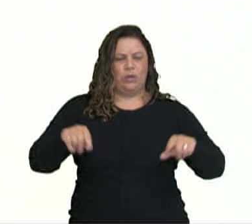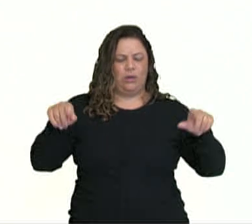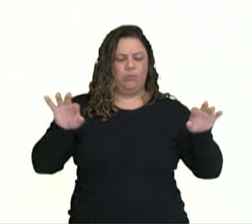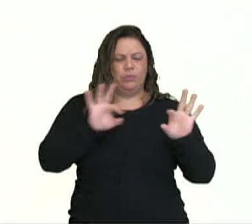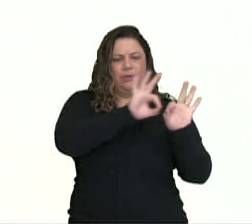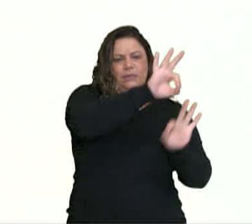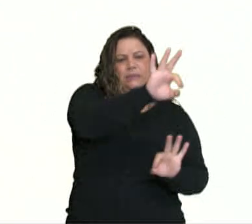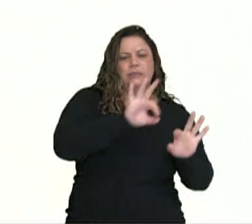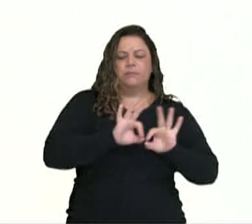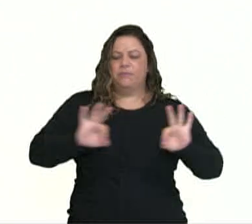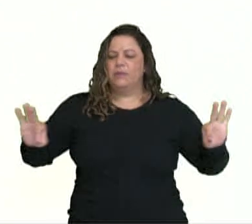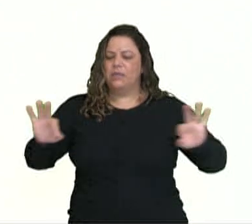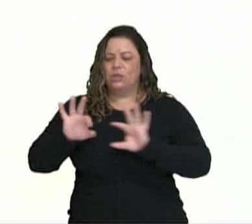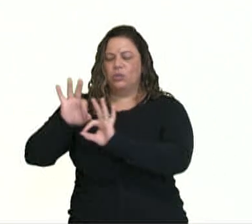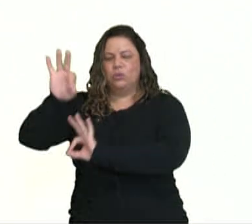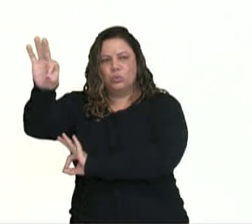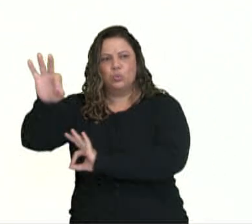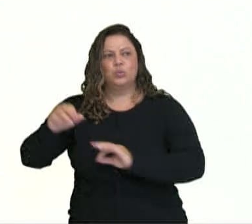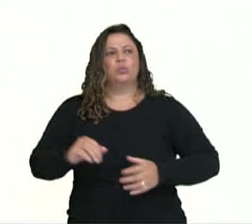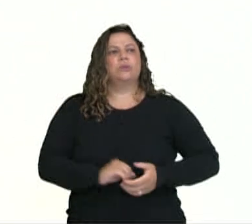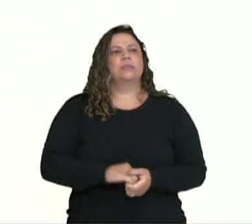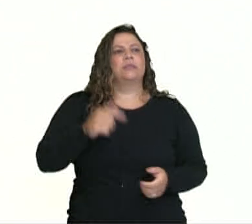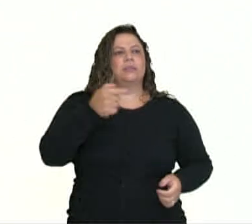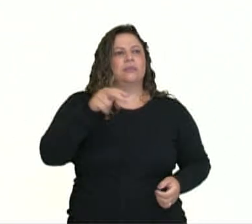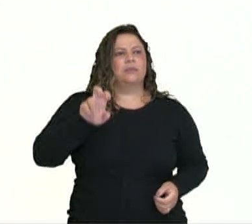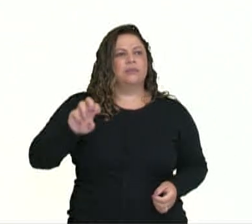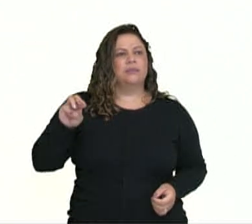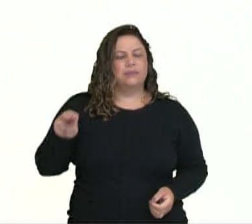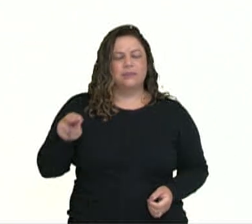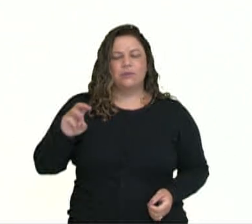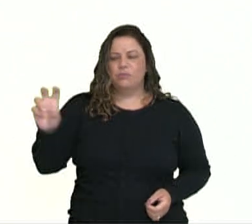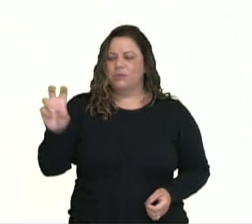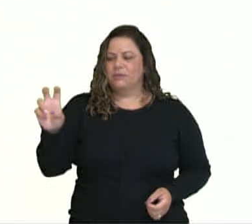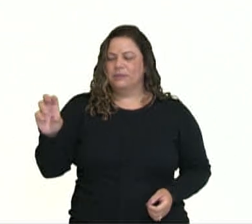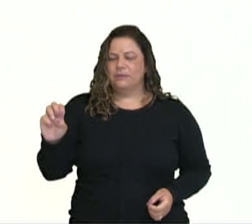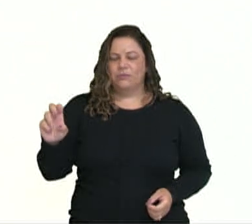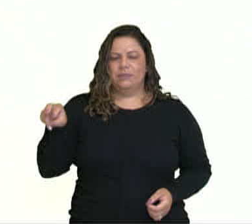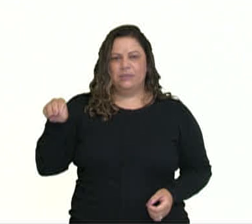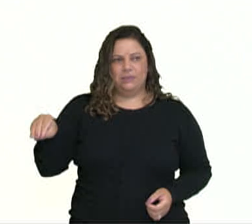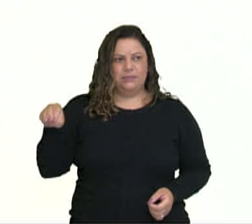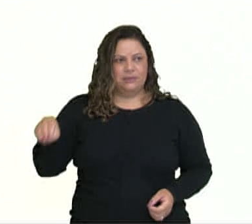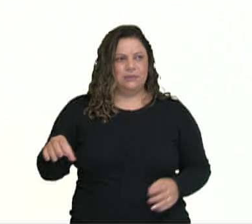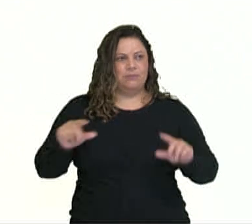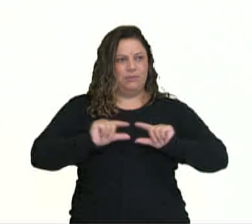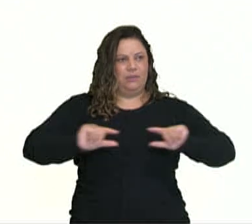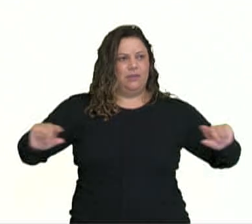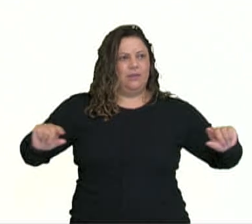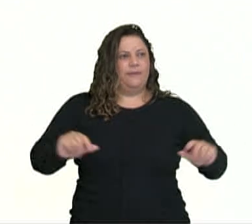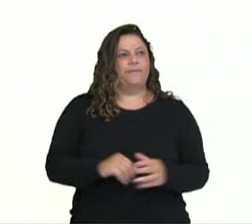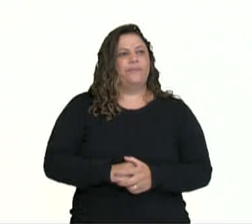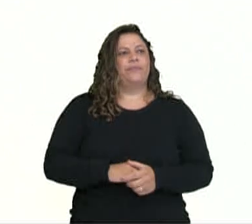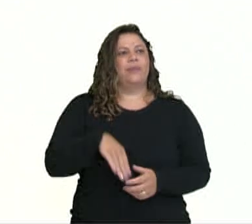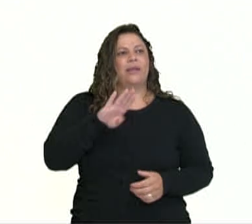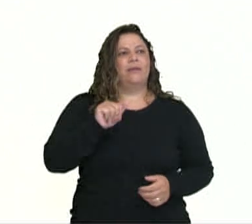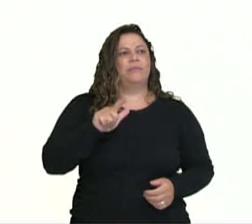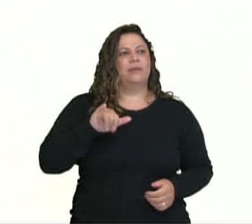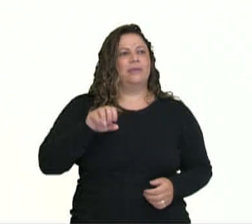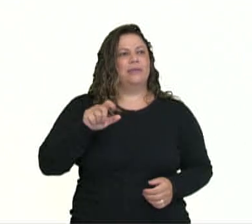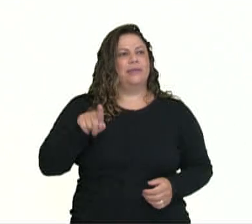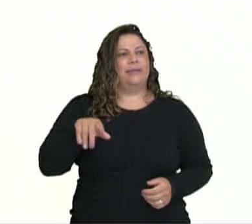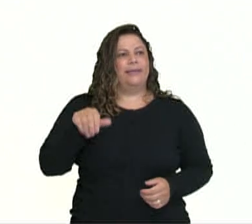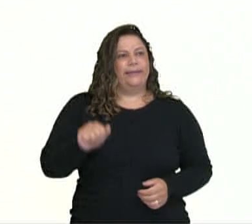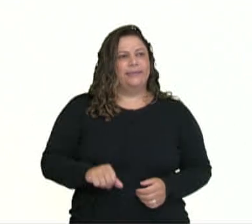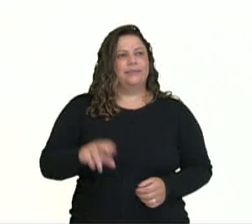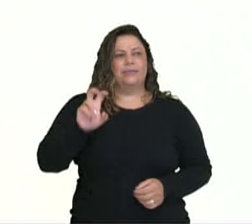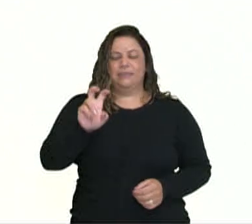metros. As balizas possuem 5 metros por 2 metros e a marca de pênalti é